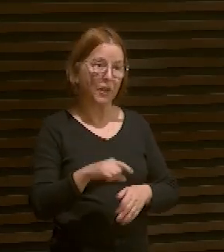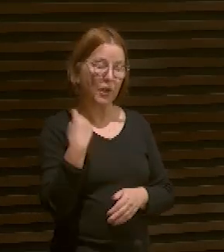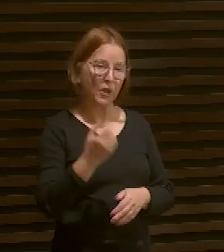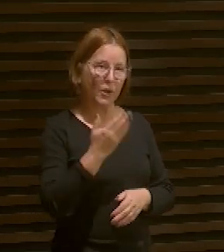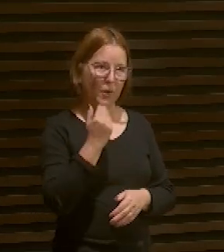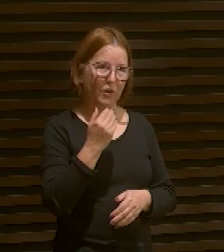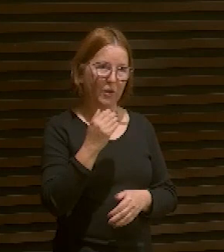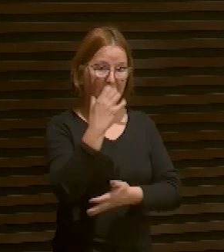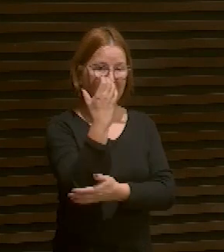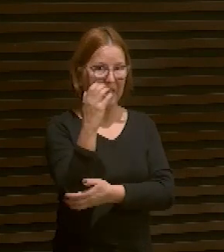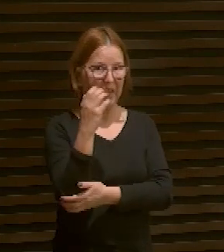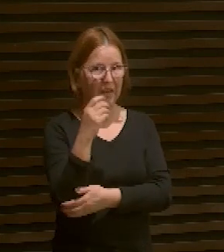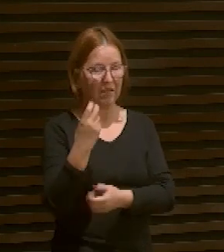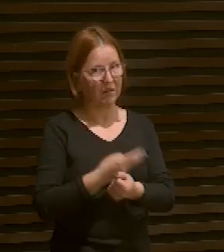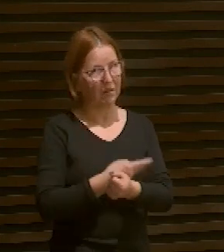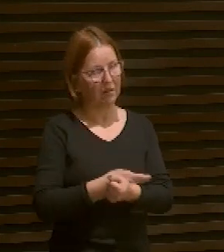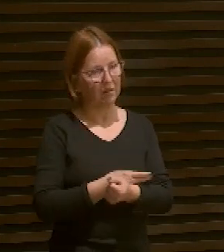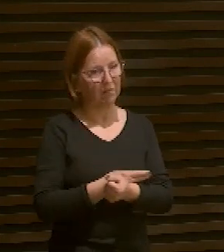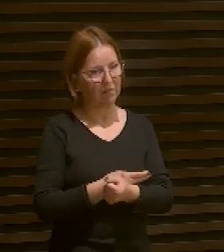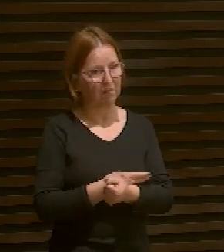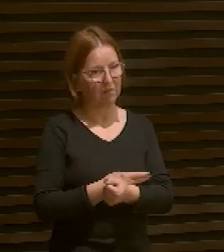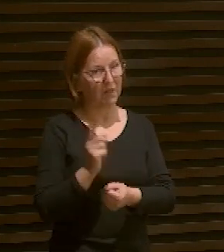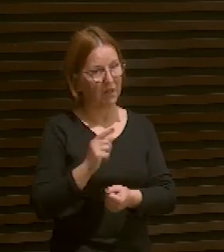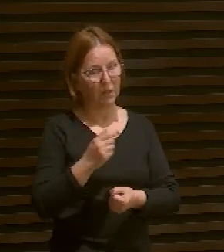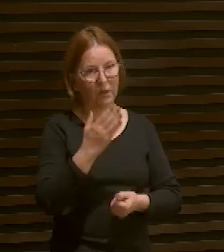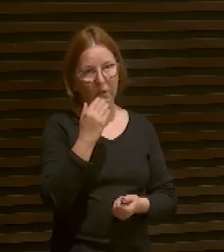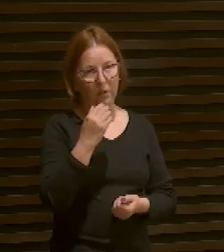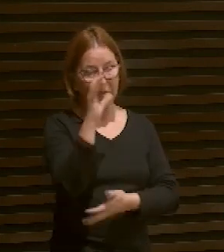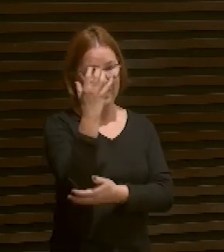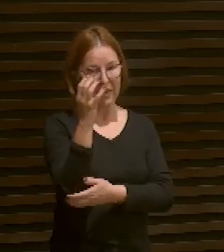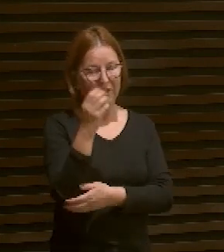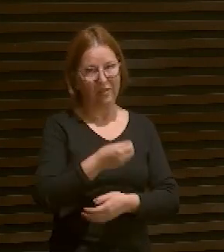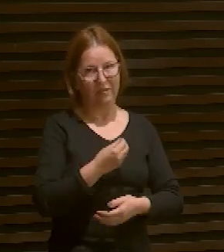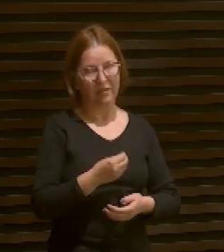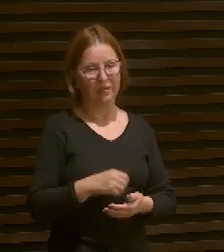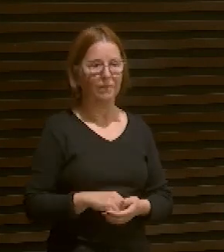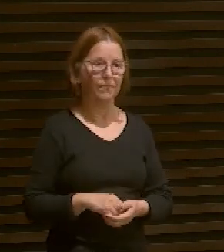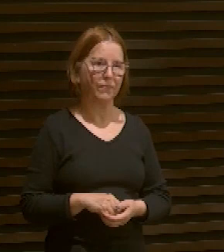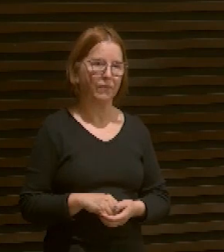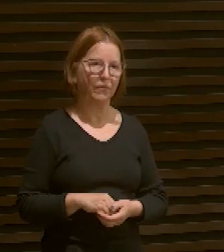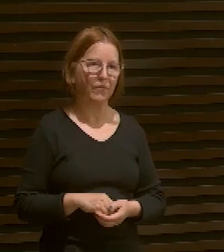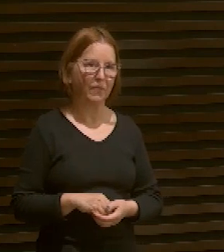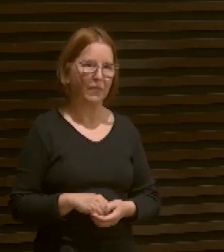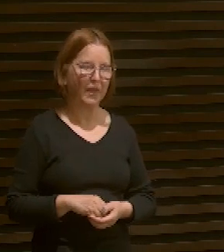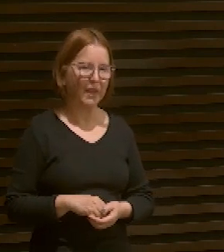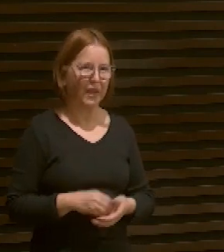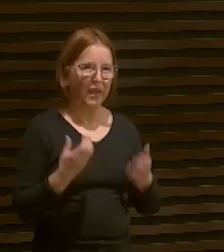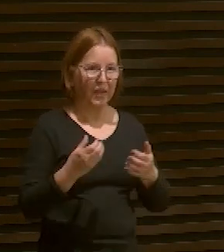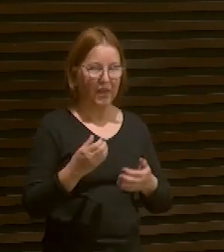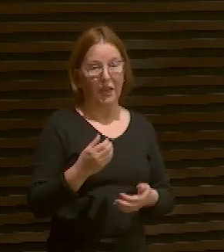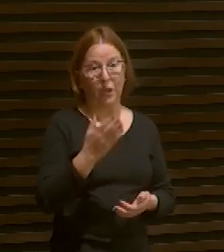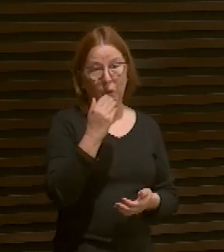errada, em vez de comermos da árvore da vida. Estamos tentando comer do lado bom